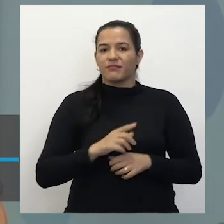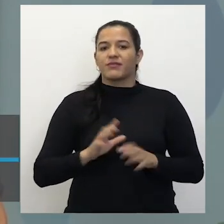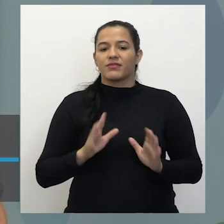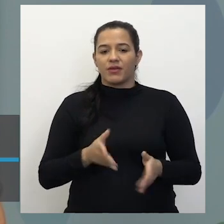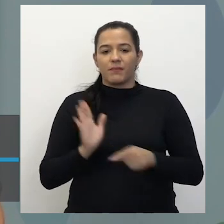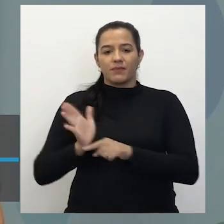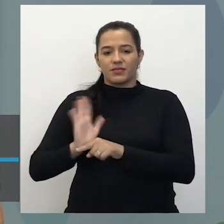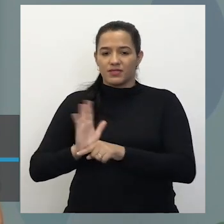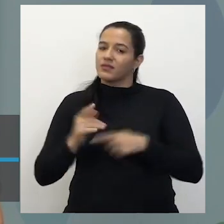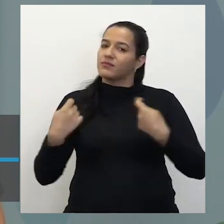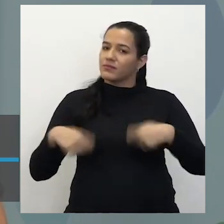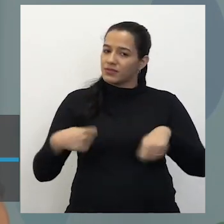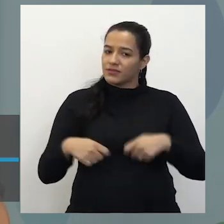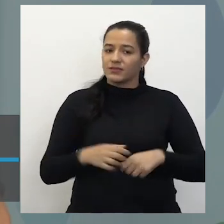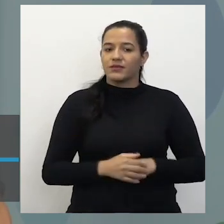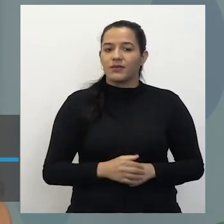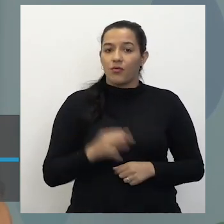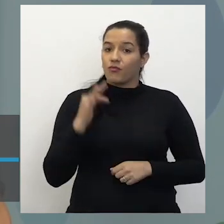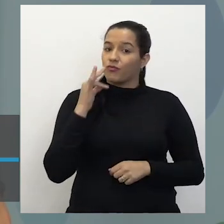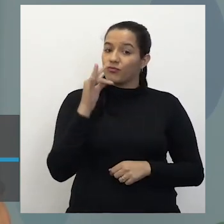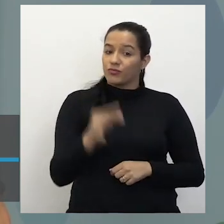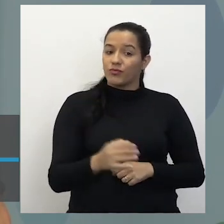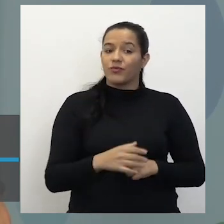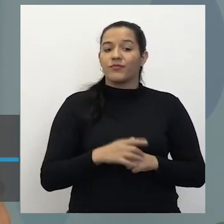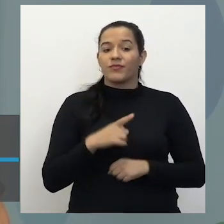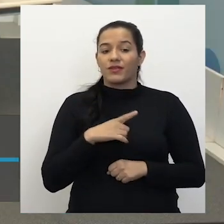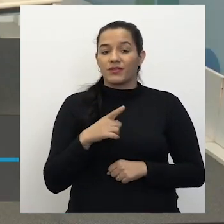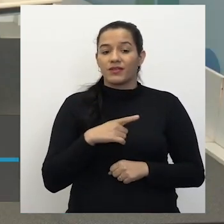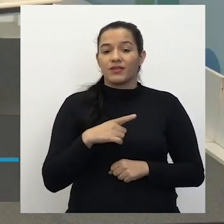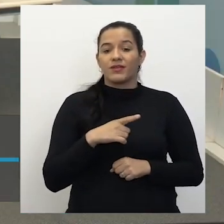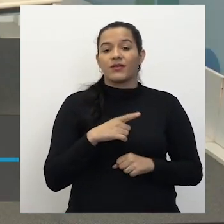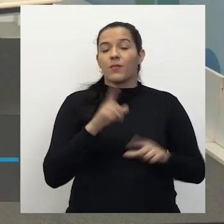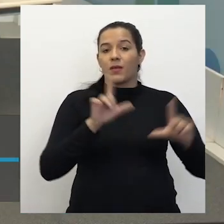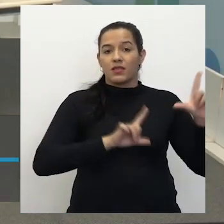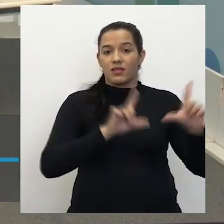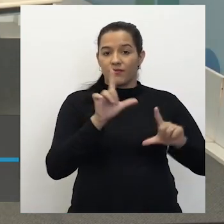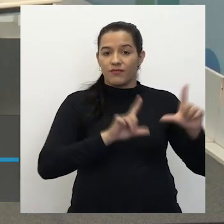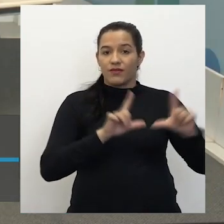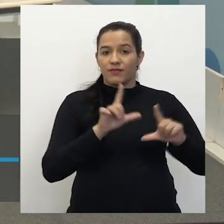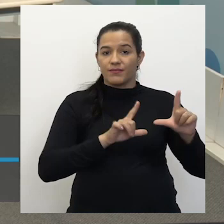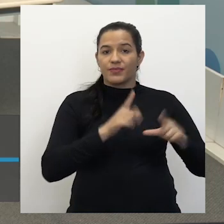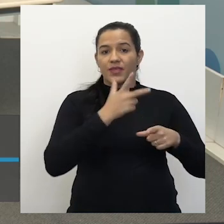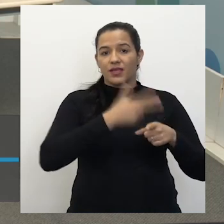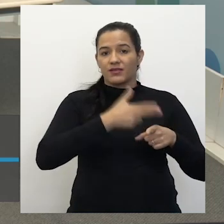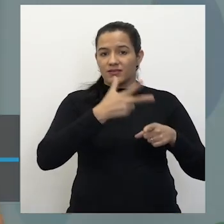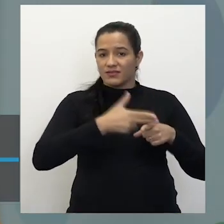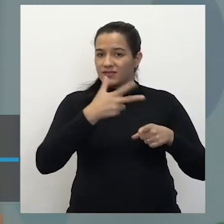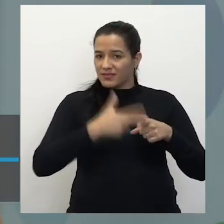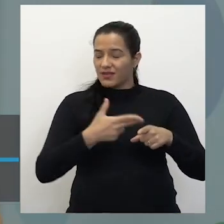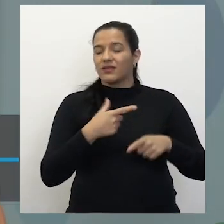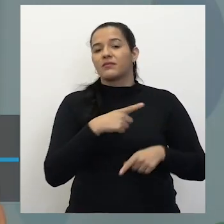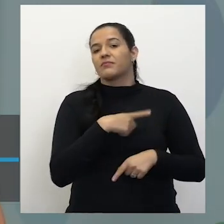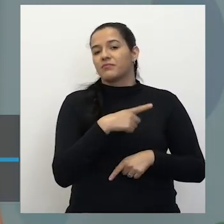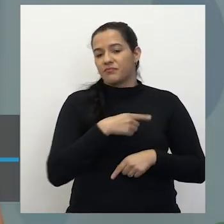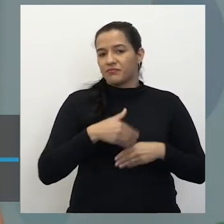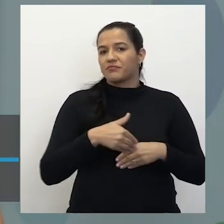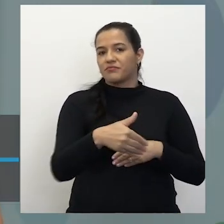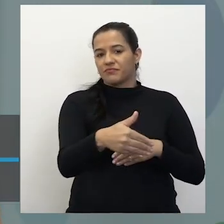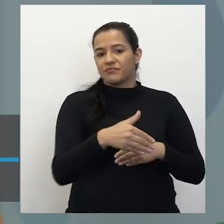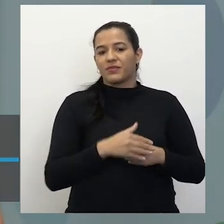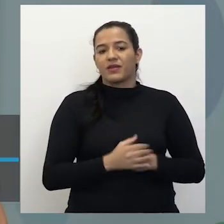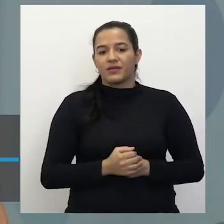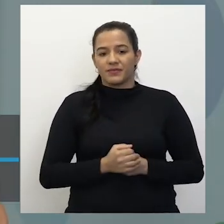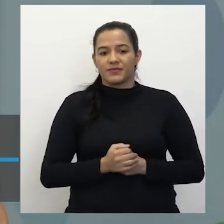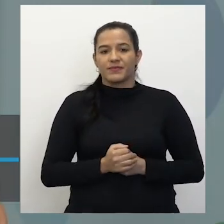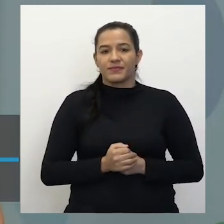Anos acho de Solidão. tem, Mauro. Vai virar uma série de TV. Eu não sei por onde, mas vai virar. E eu tô com medo, porque eu gosto tanto desse livro que quando virar, não sei se eu